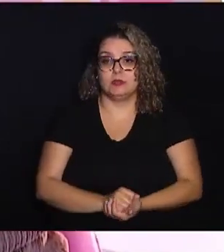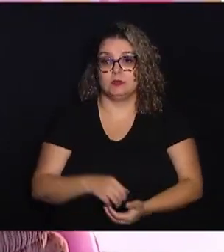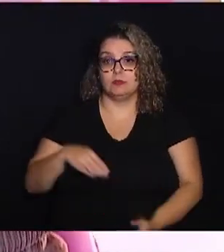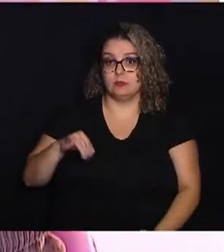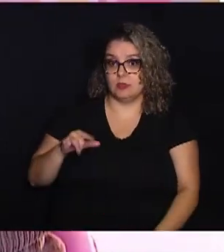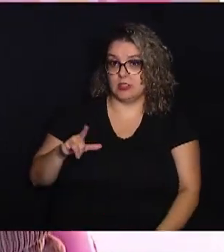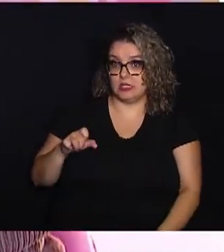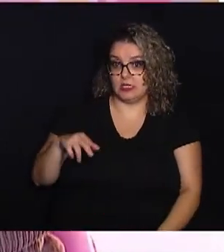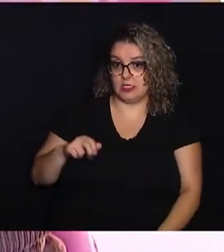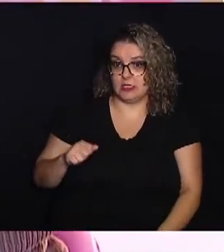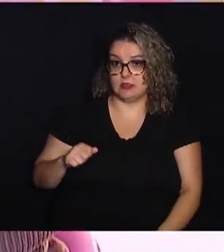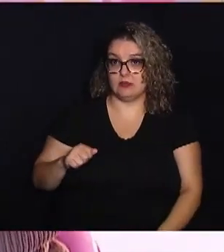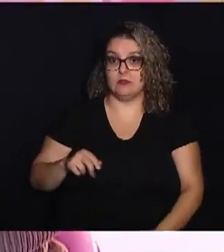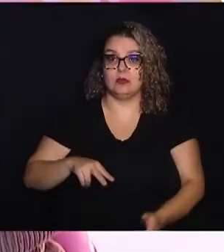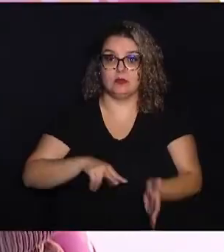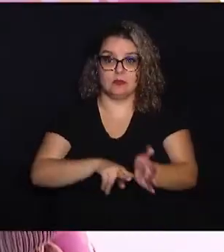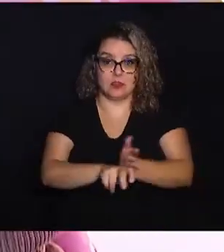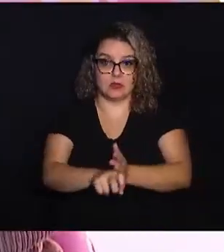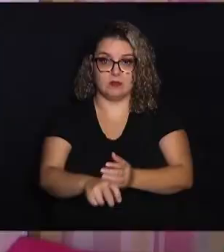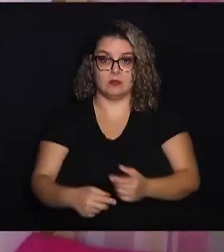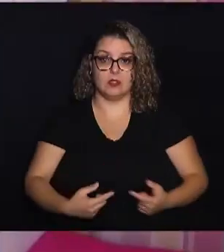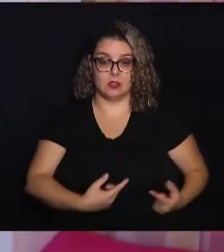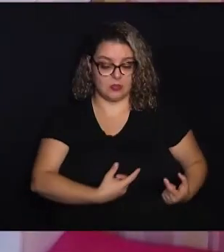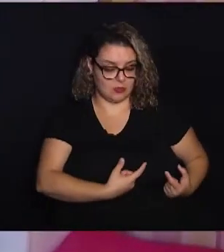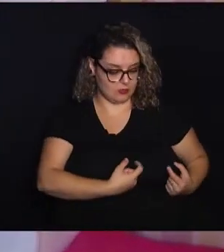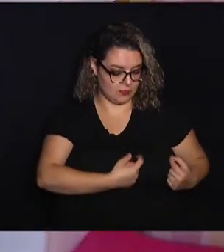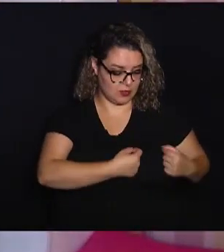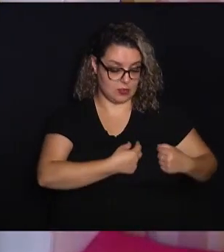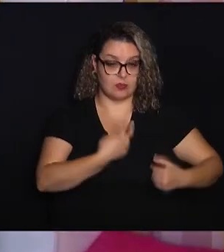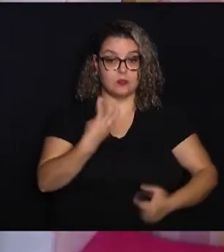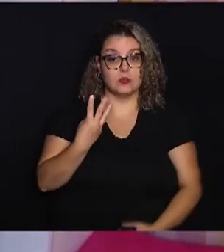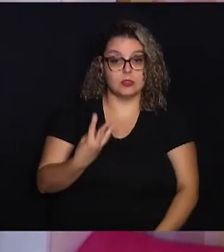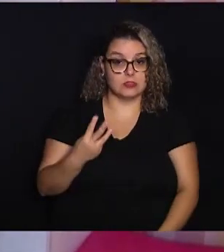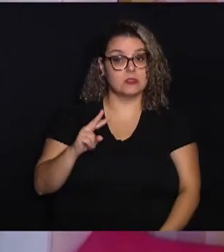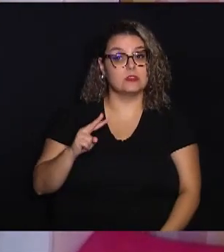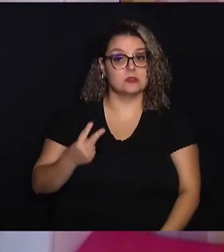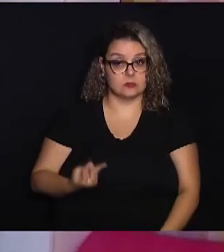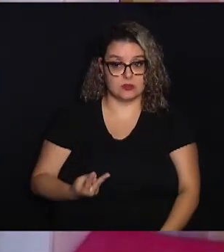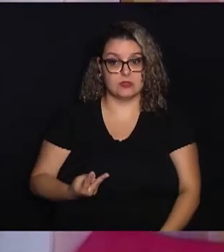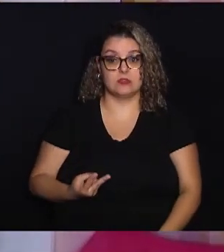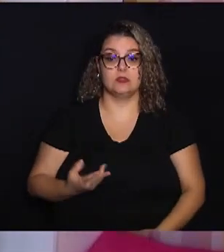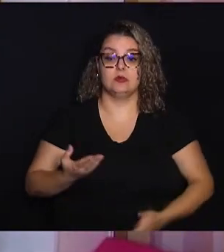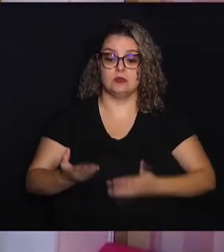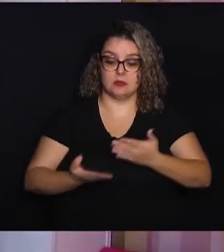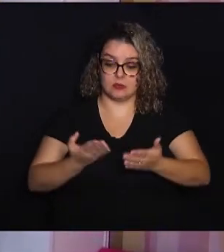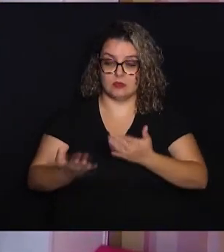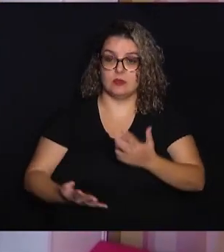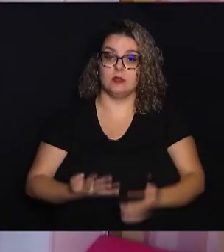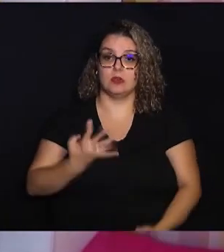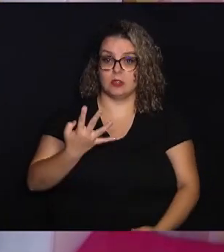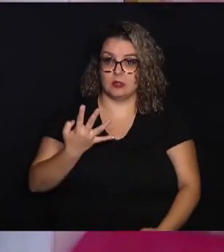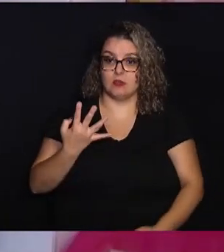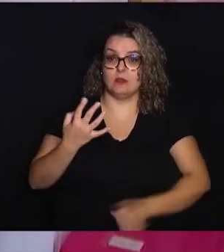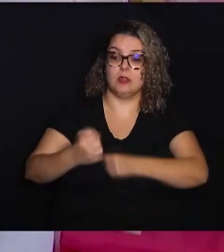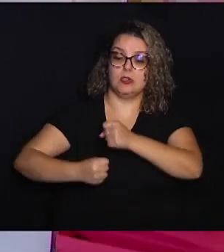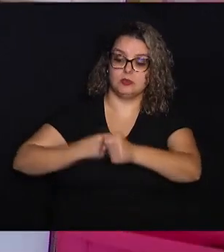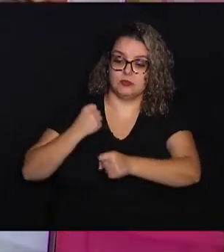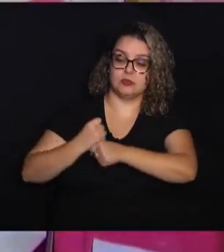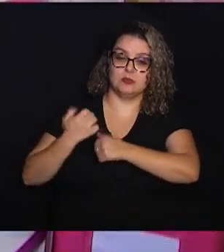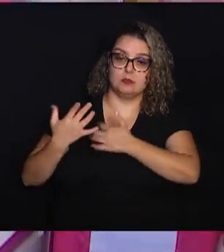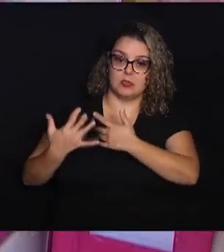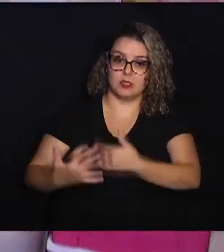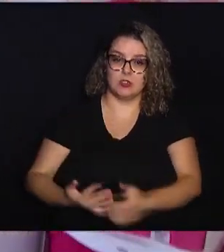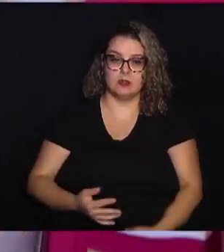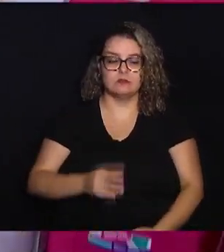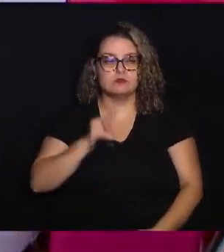foi diagnosticada com câncer de mama por 3 vezes e faz tratamento há 4 anos. E foi olhando